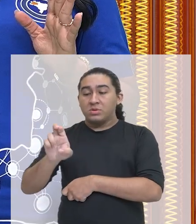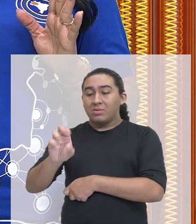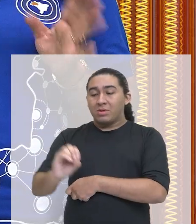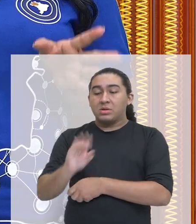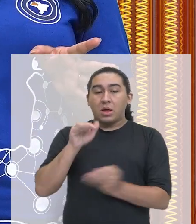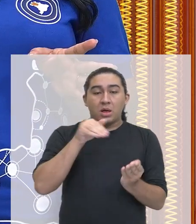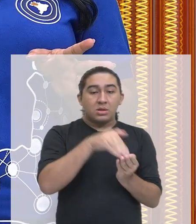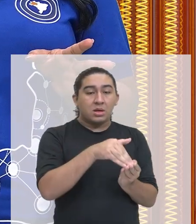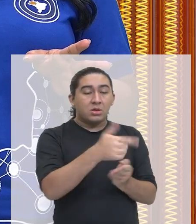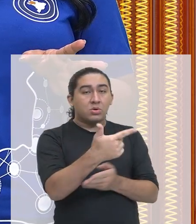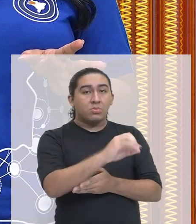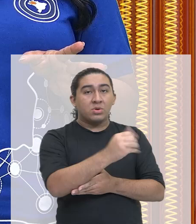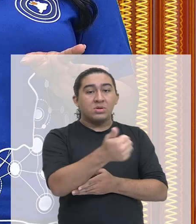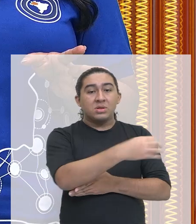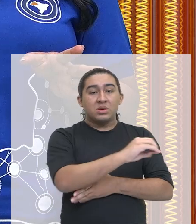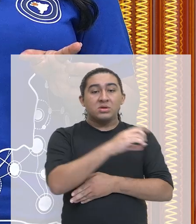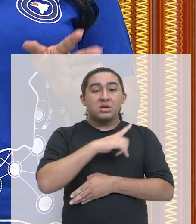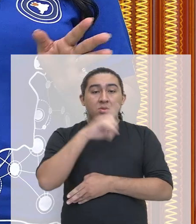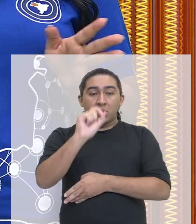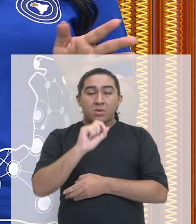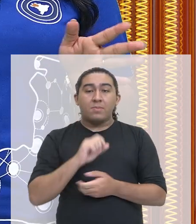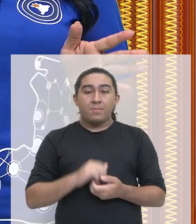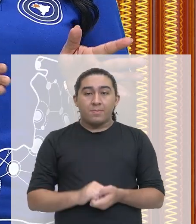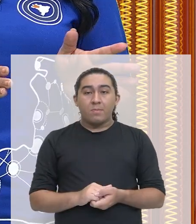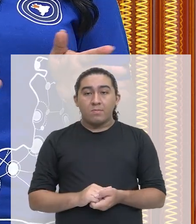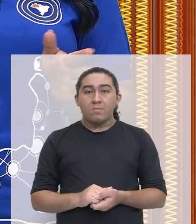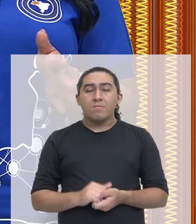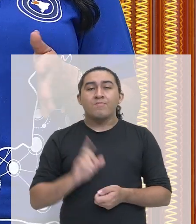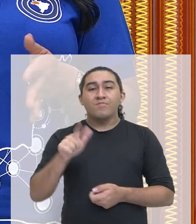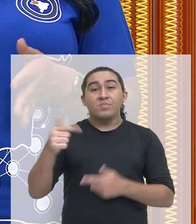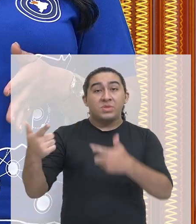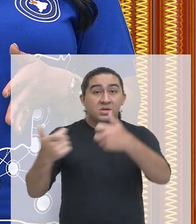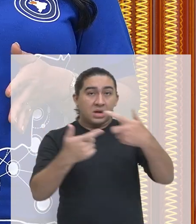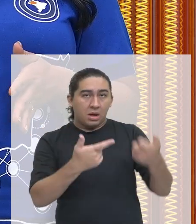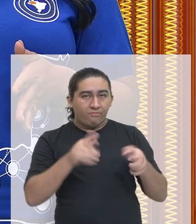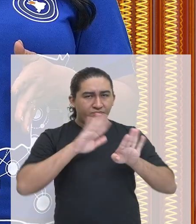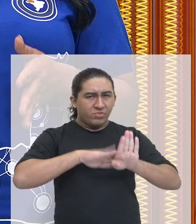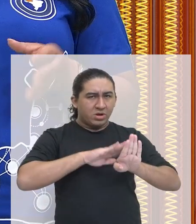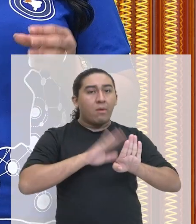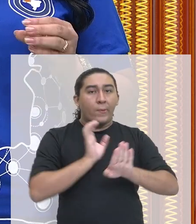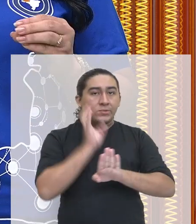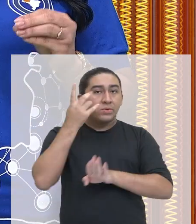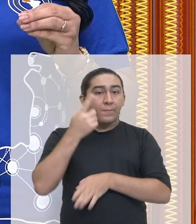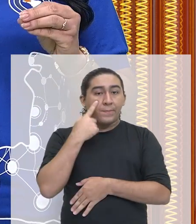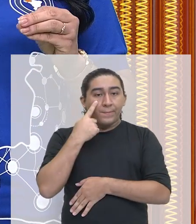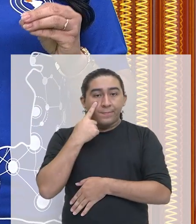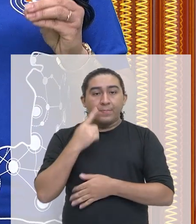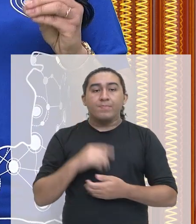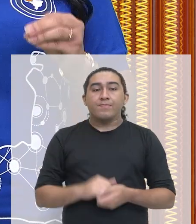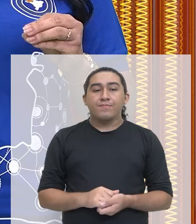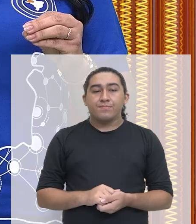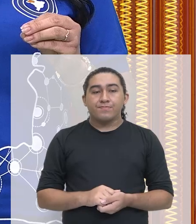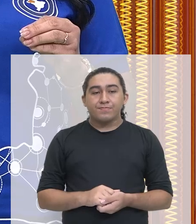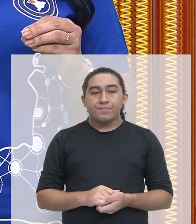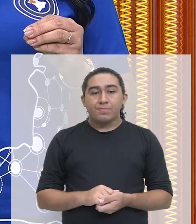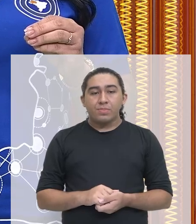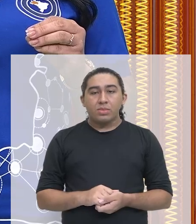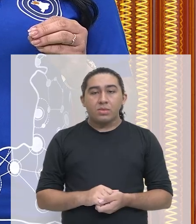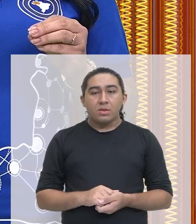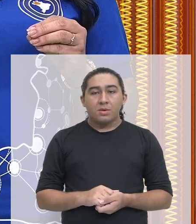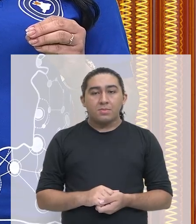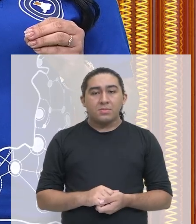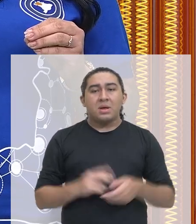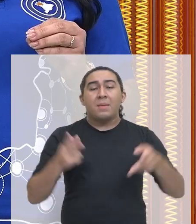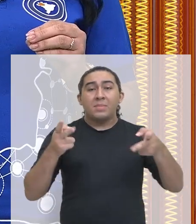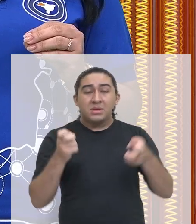de 1950 até 2010, nós temos aí essa questão da Guerra Fria. Então, estamos vendo aí